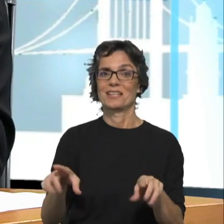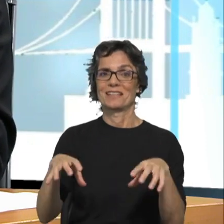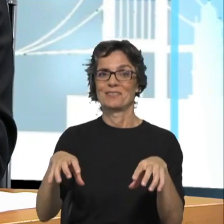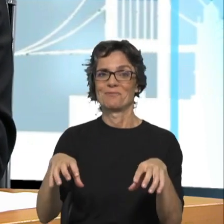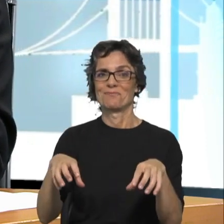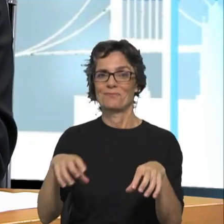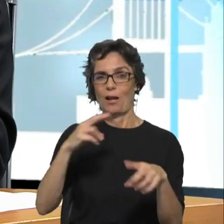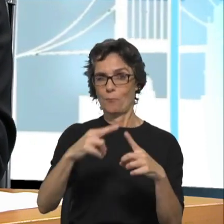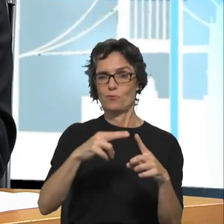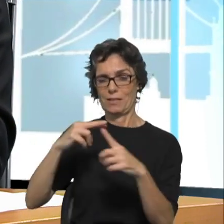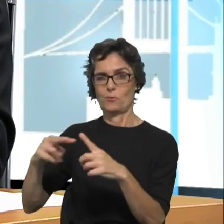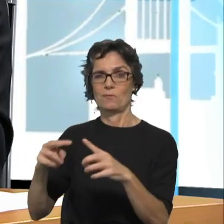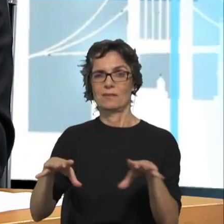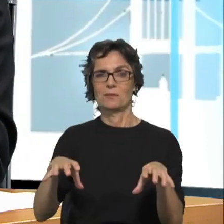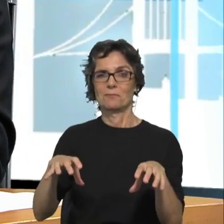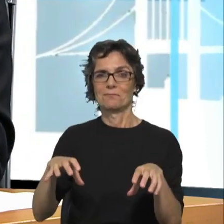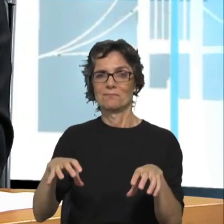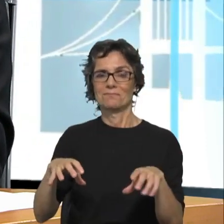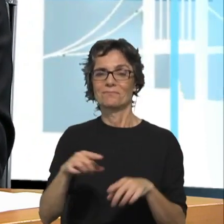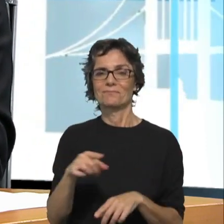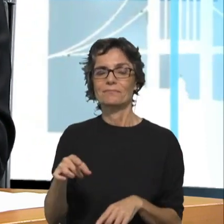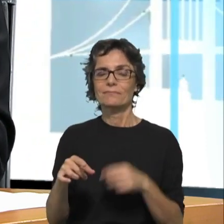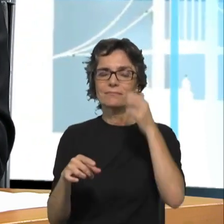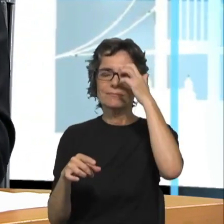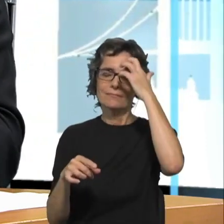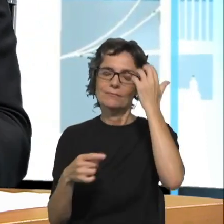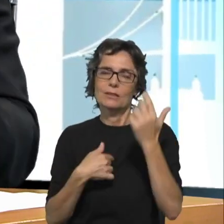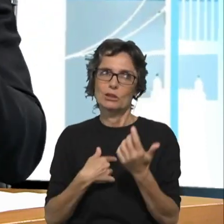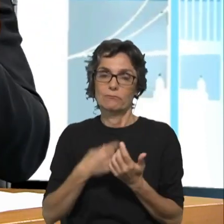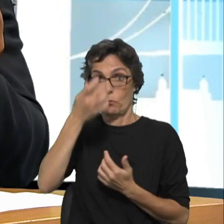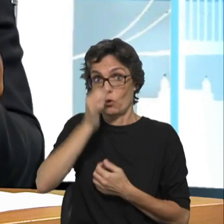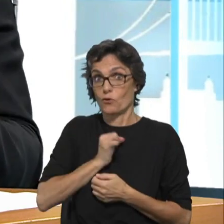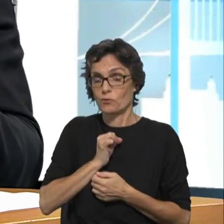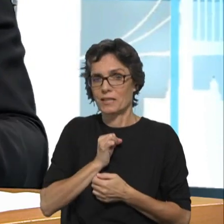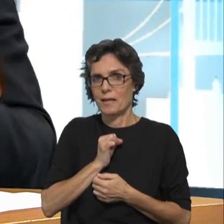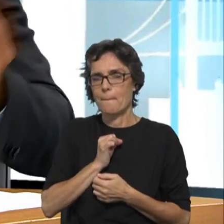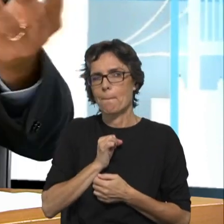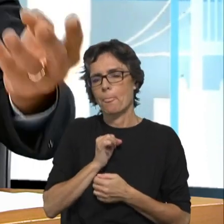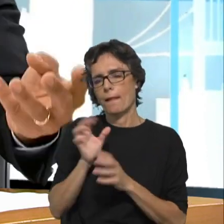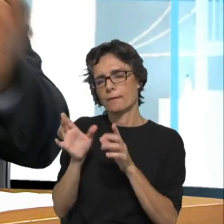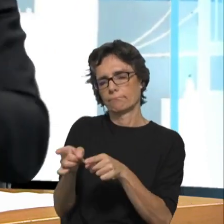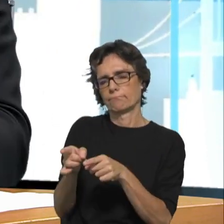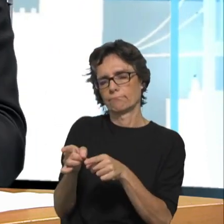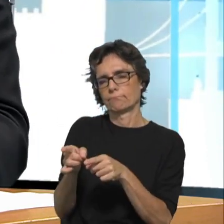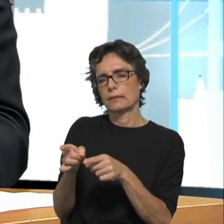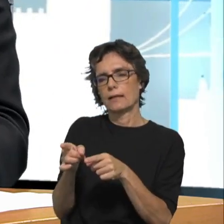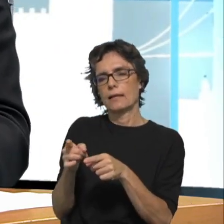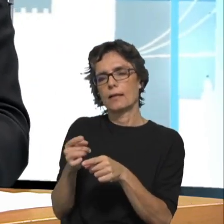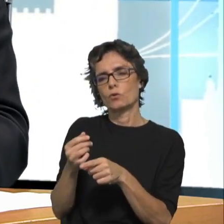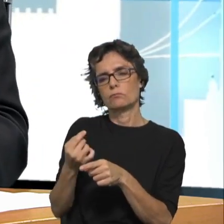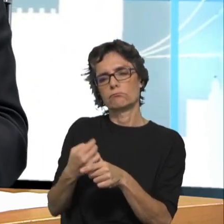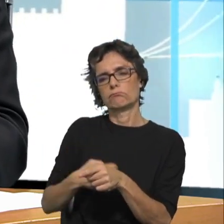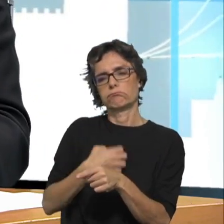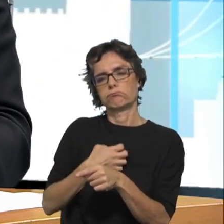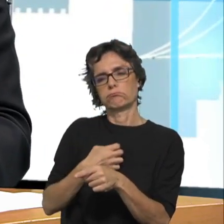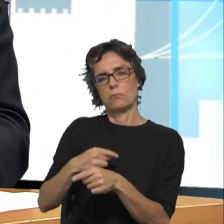esta distinção, portanto, eu juntaria isto a um certo individualismo e bem-estar material e a um certo